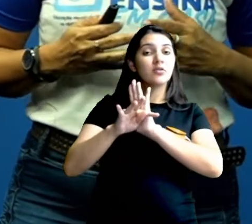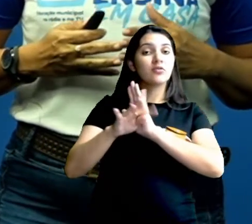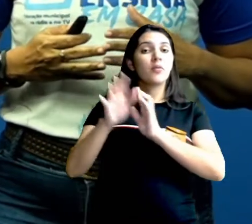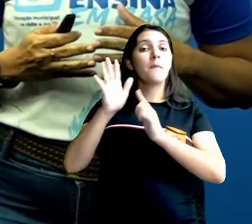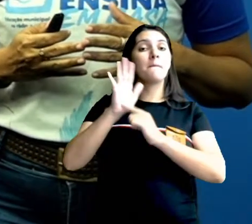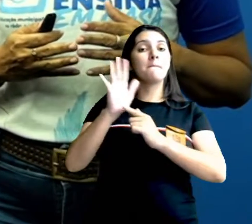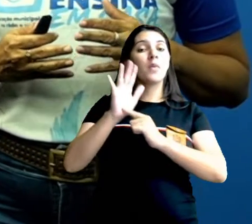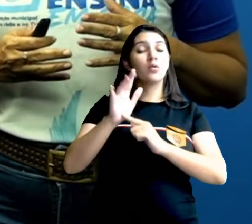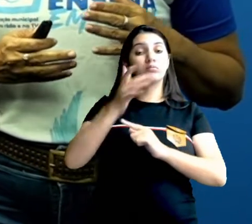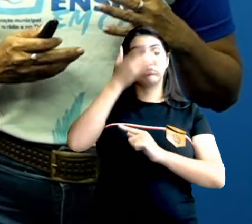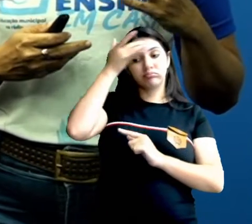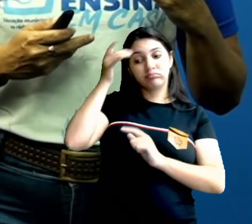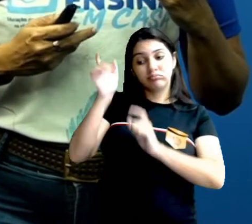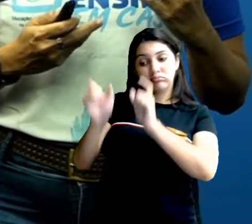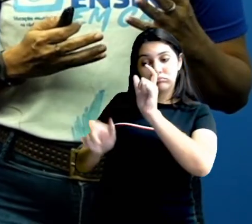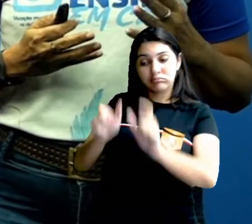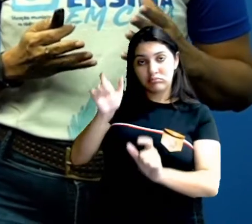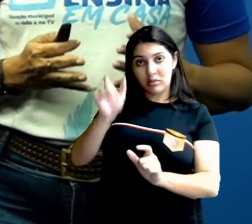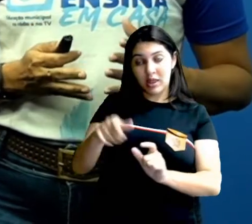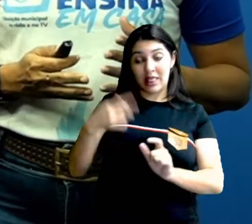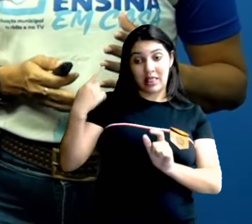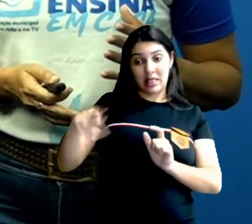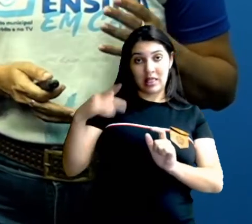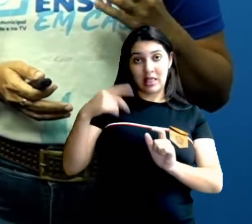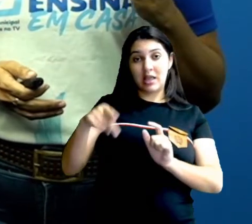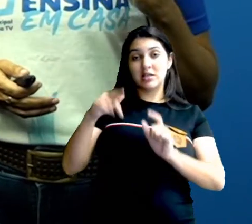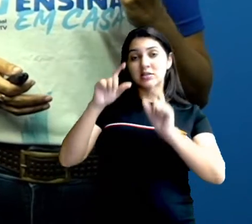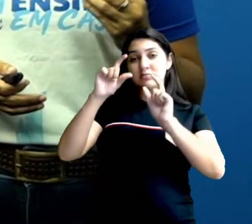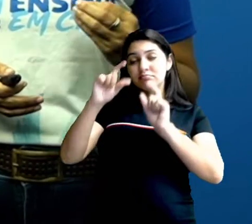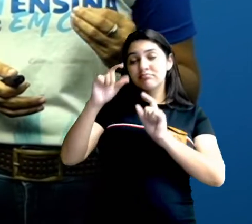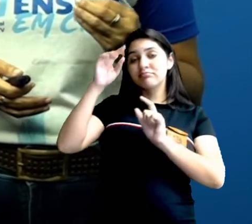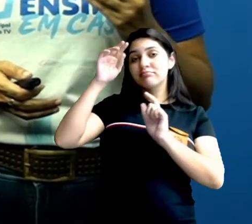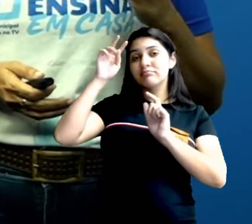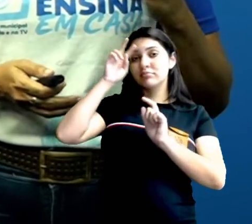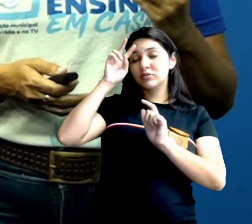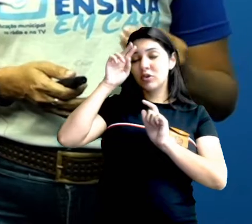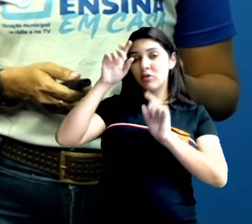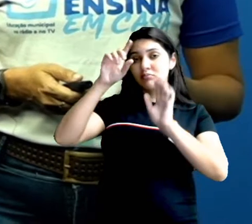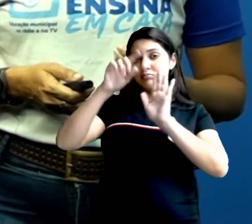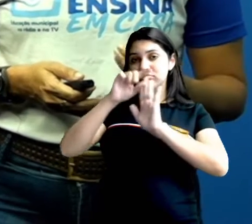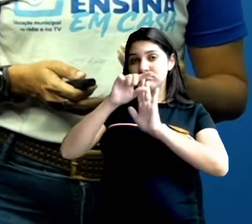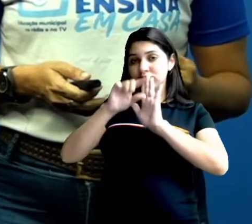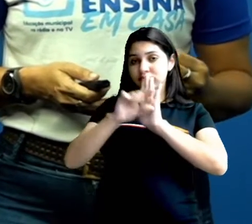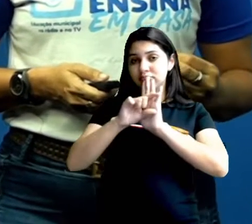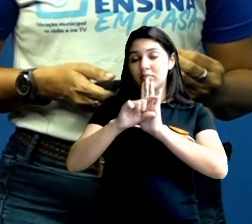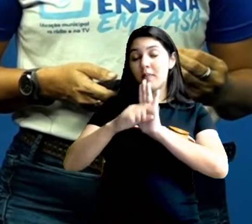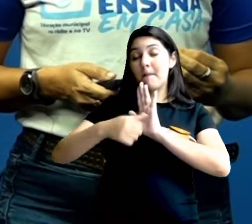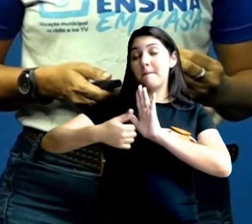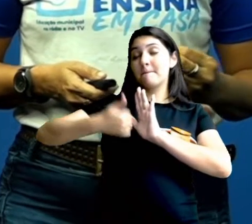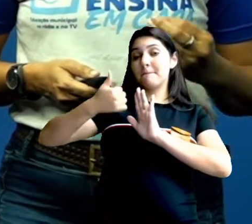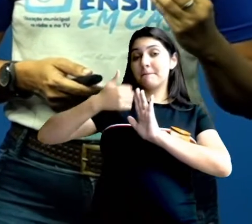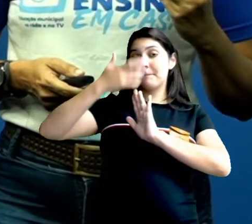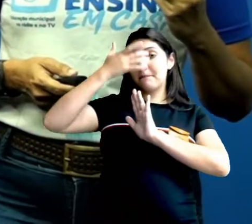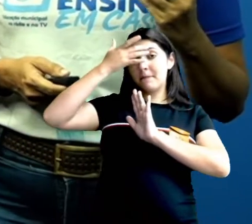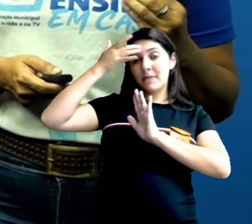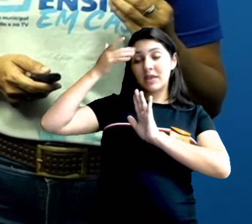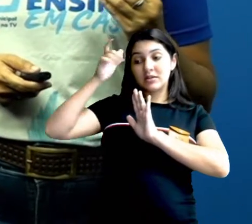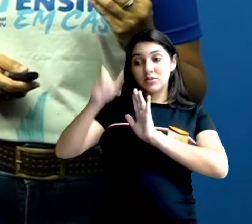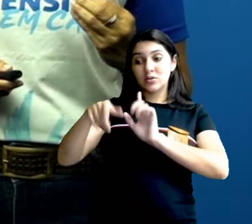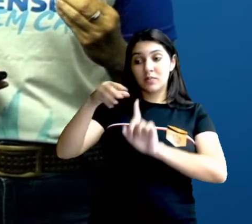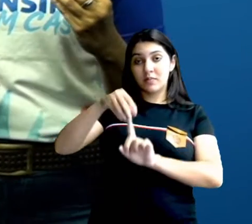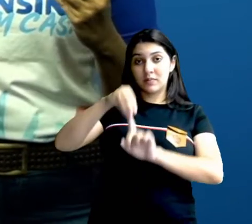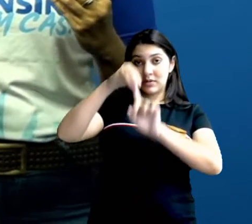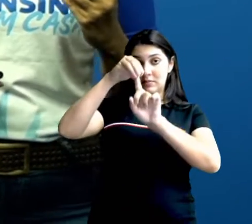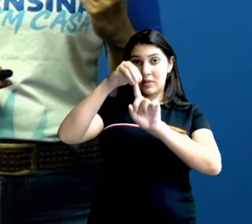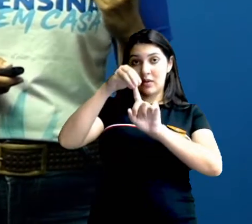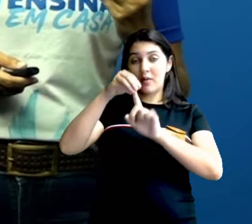sobre o personagem. Se nesse trecho, o personagem que é o personagem principal, ele